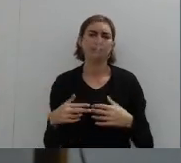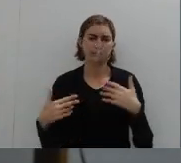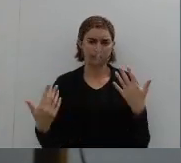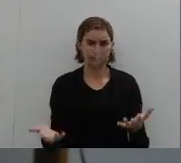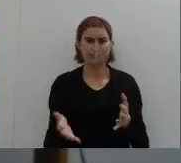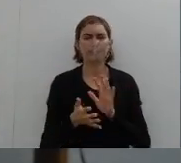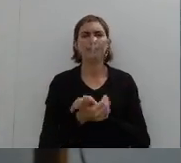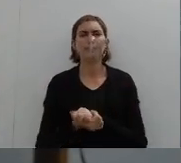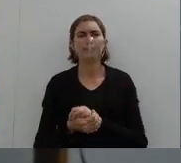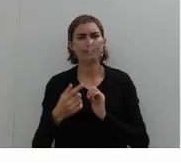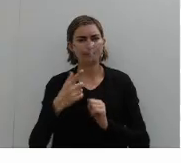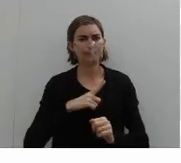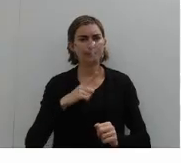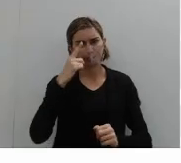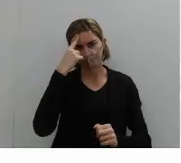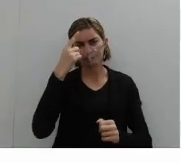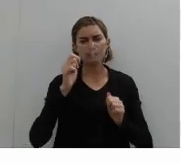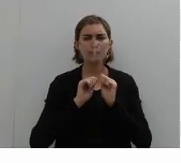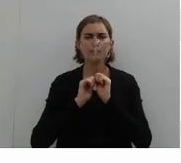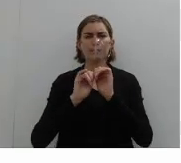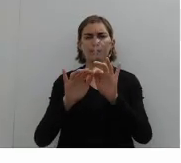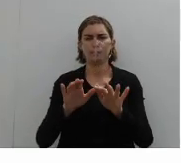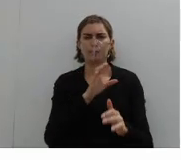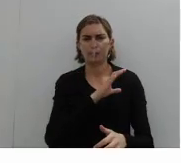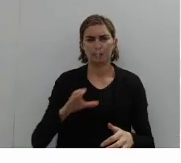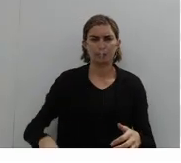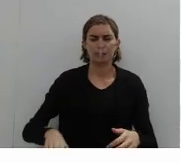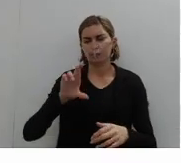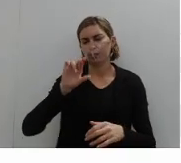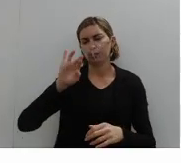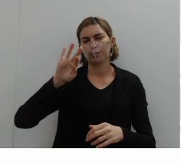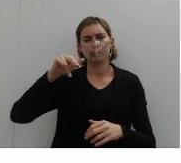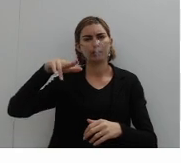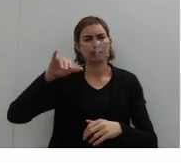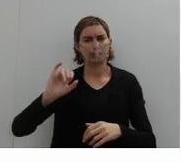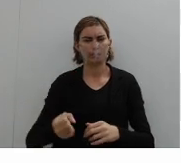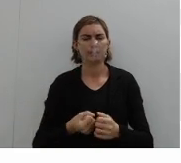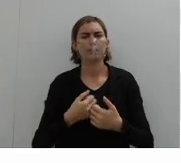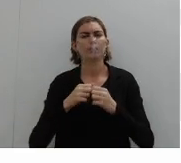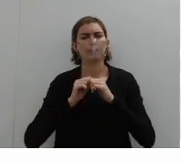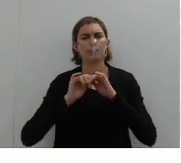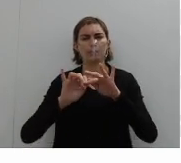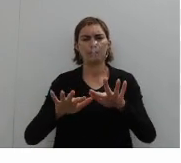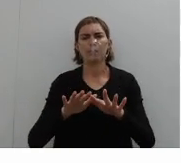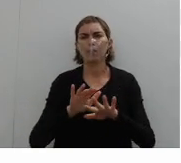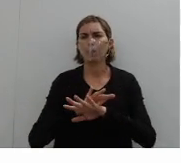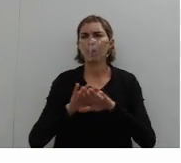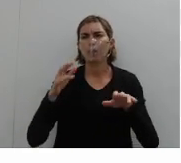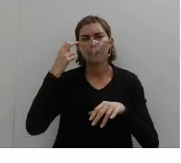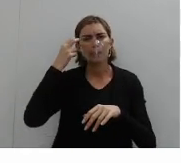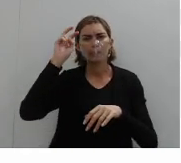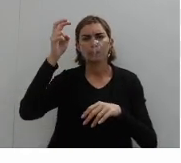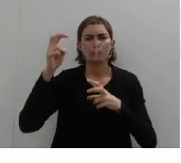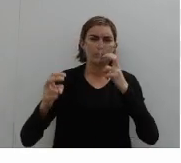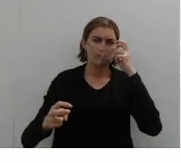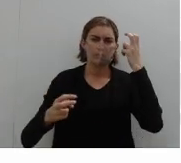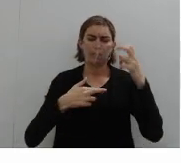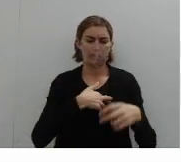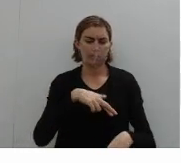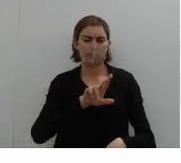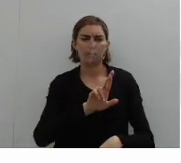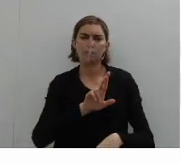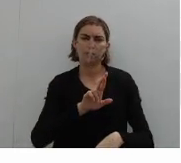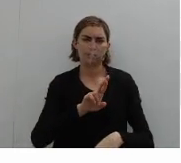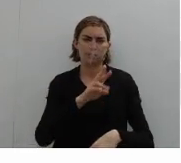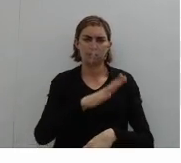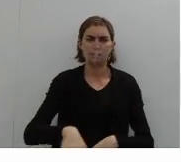Enfim, existia a ideia de propagação do cristianismo, né? E aí eu vou acabando com essa cultura e com essa